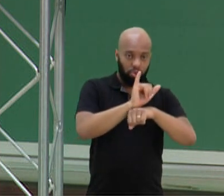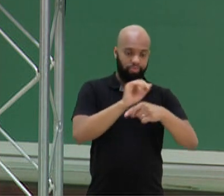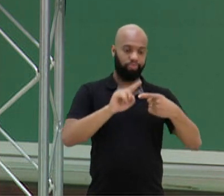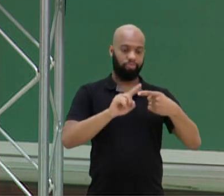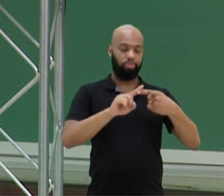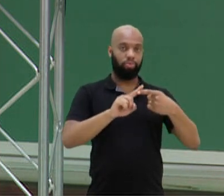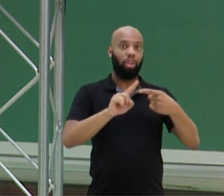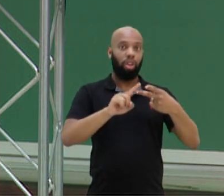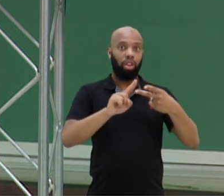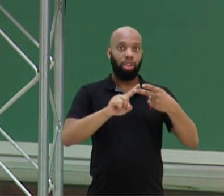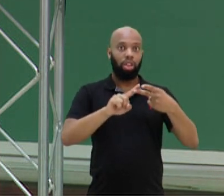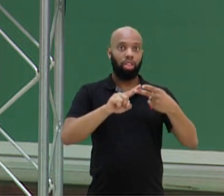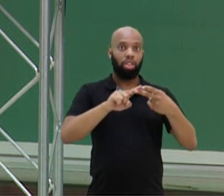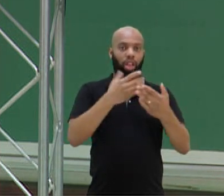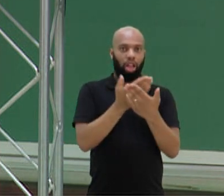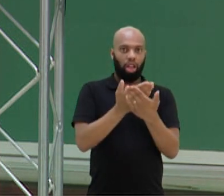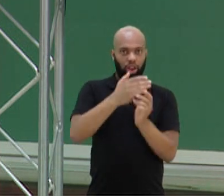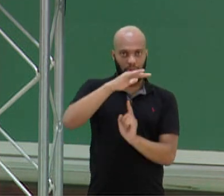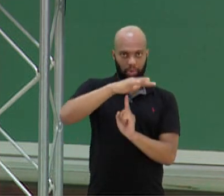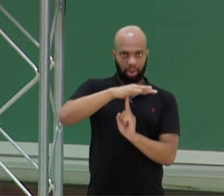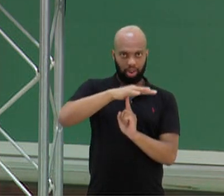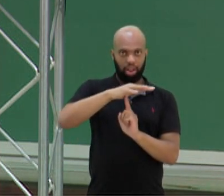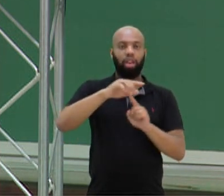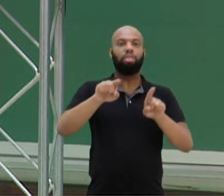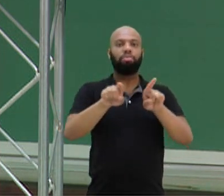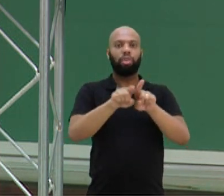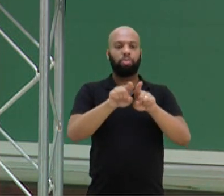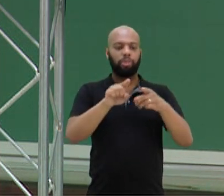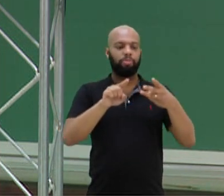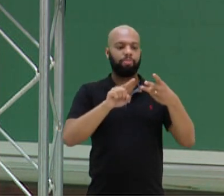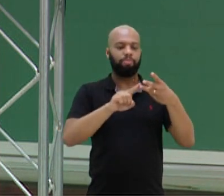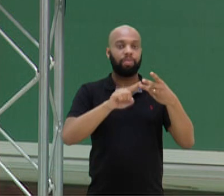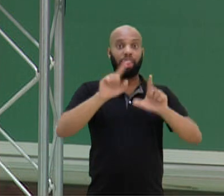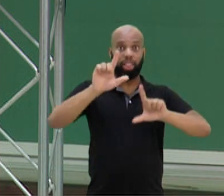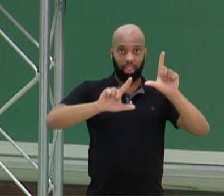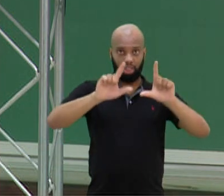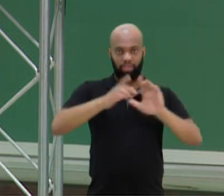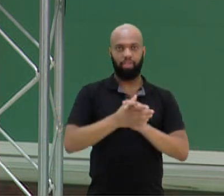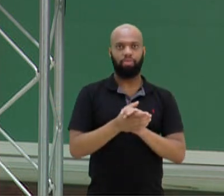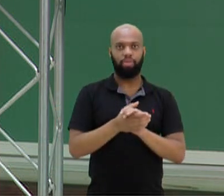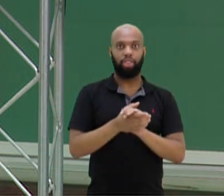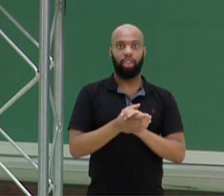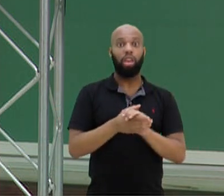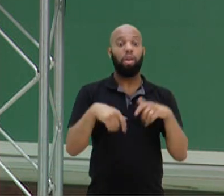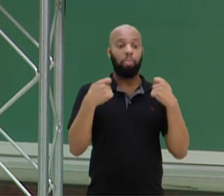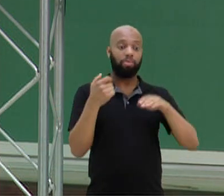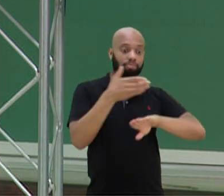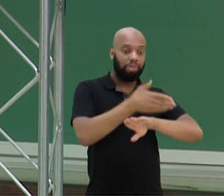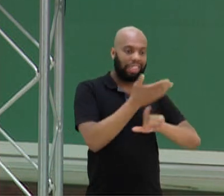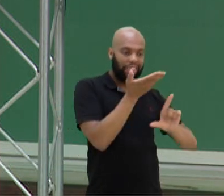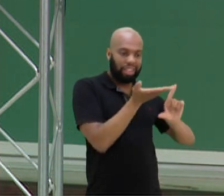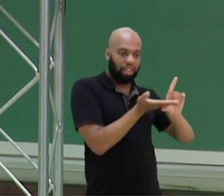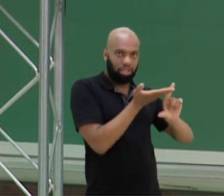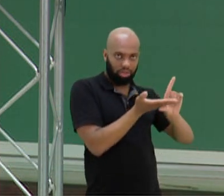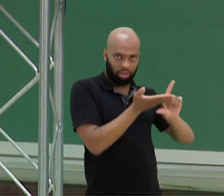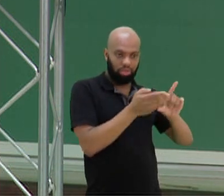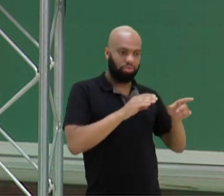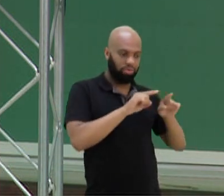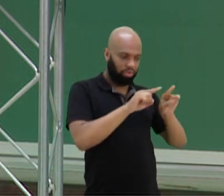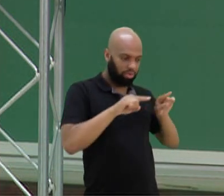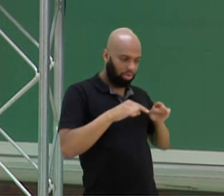Aula Paraná, pelo aplicativo Aula Paraná, pela TV aberta. Não esqueça de entrar no Classroom e fazer todas